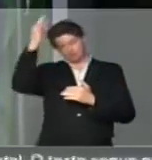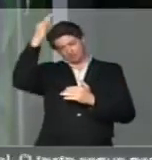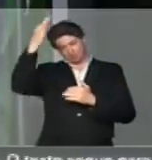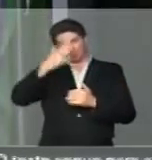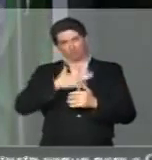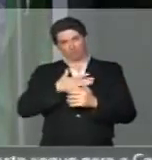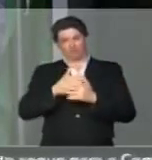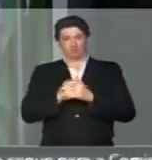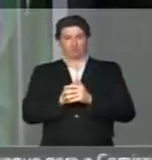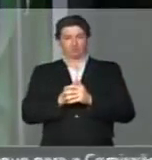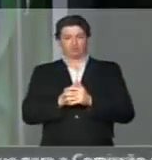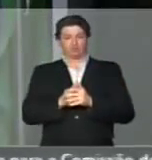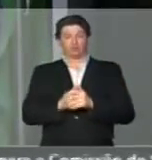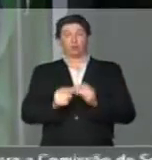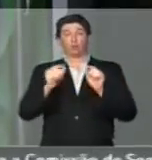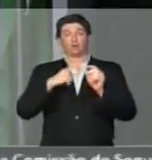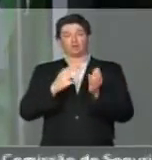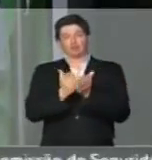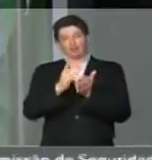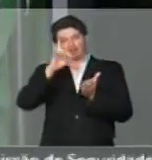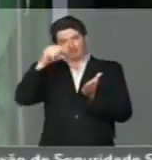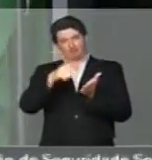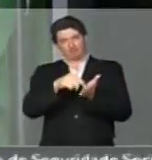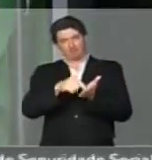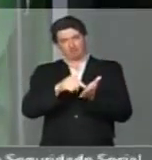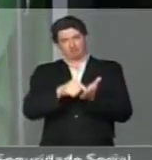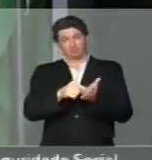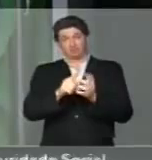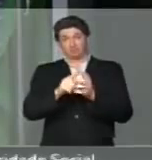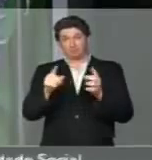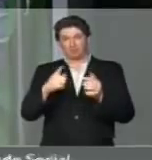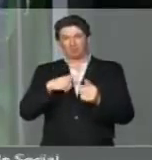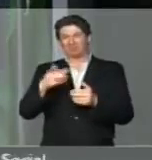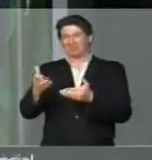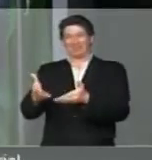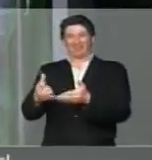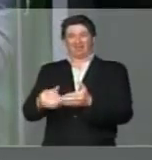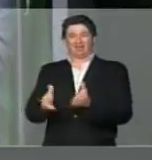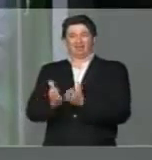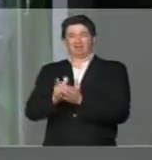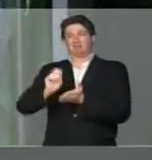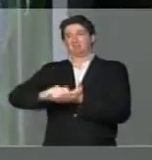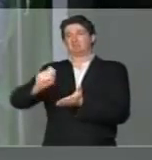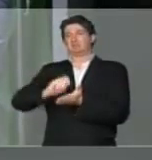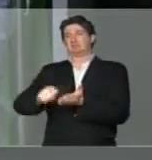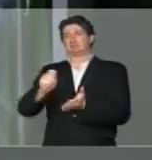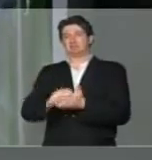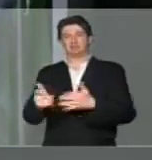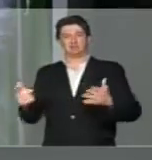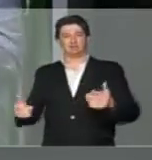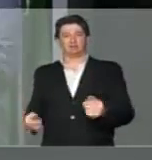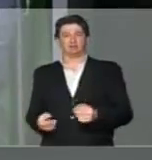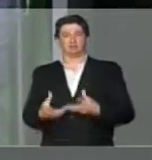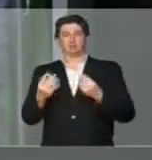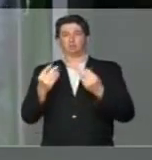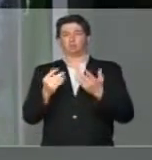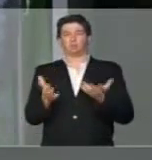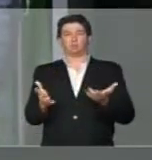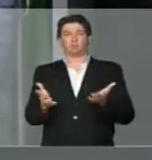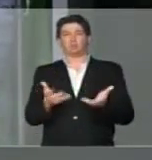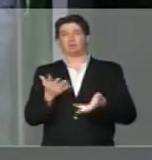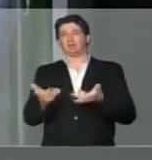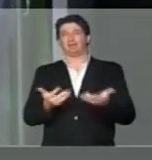tenho seguido o que está na Bíblia, mas não o que está aí na Bíblia escrito, né, que é muito, muito